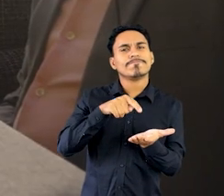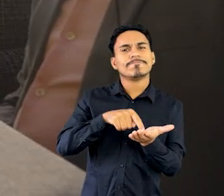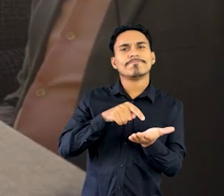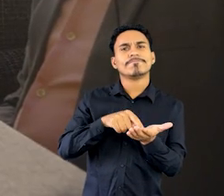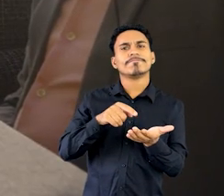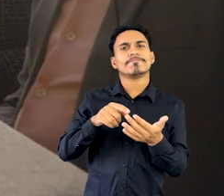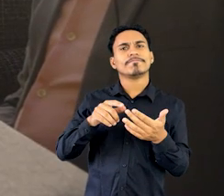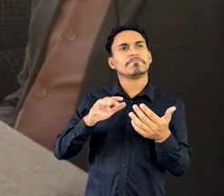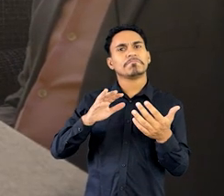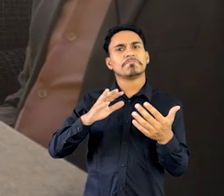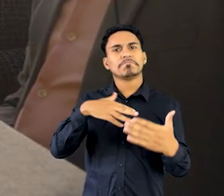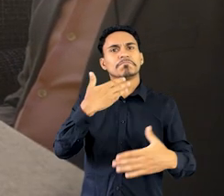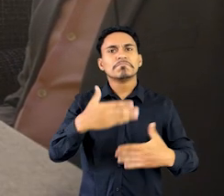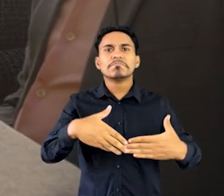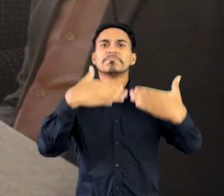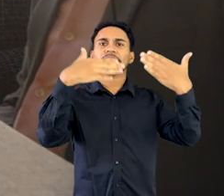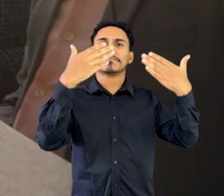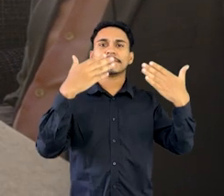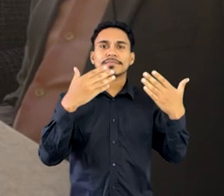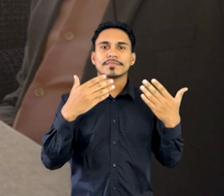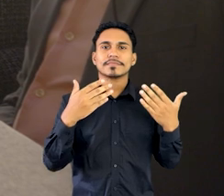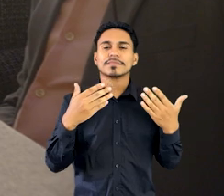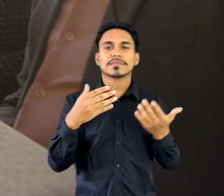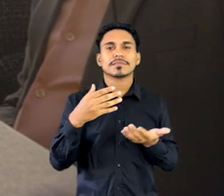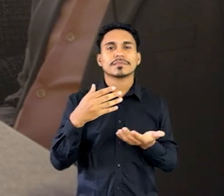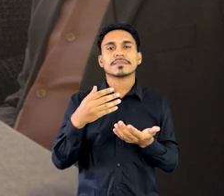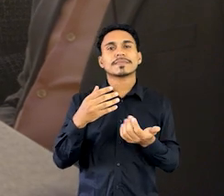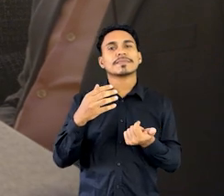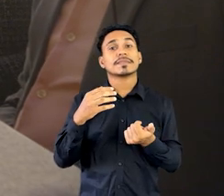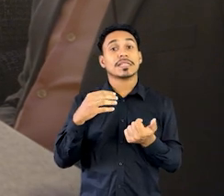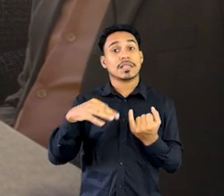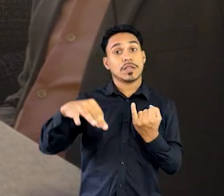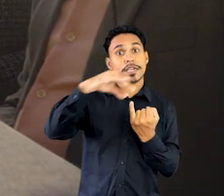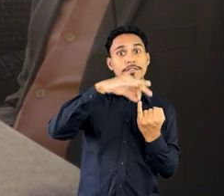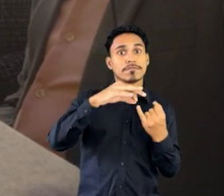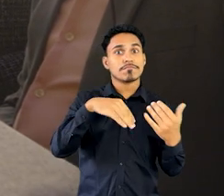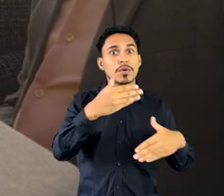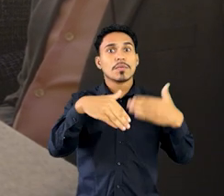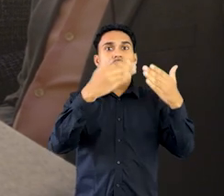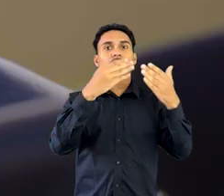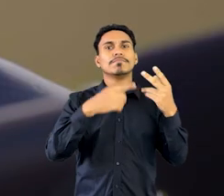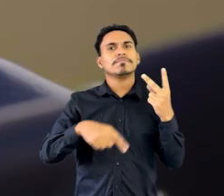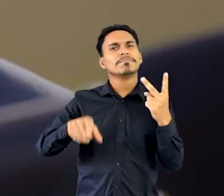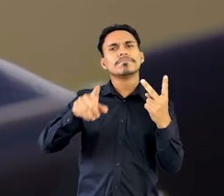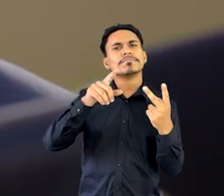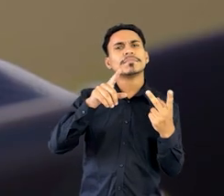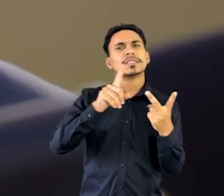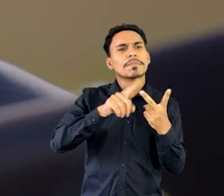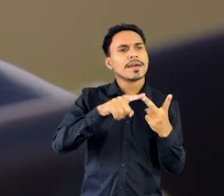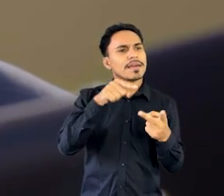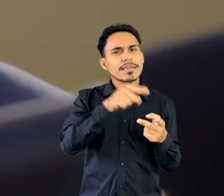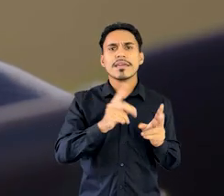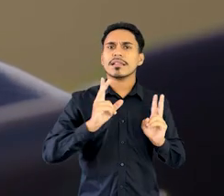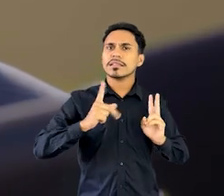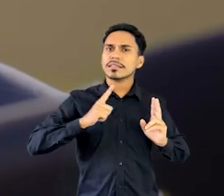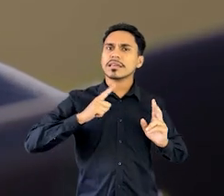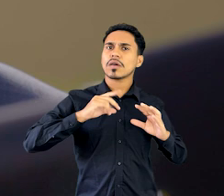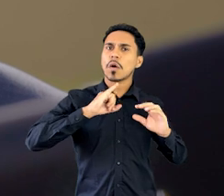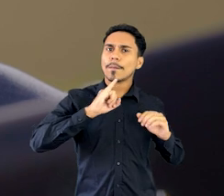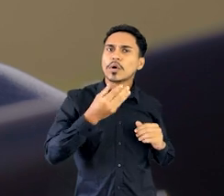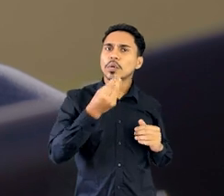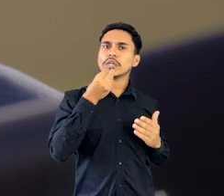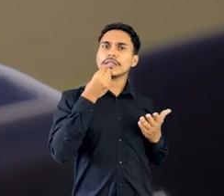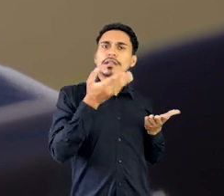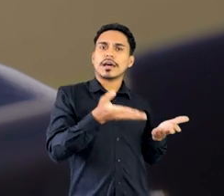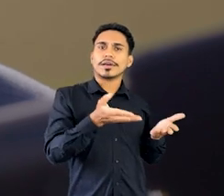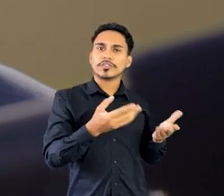v cometei o professor an ali do campus Nova Venécia vou chamar aqui para citar o exemplo de um Campus do ifs é que um estudante de Nova Venécia tenha as